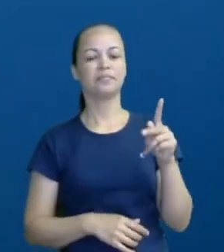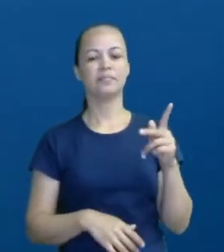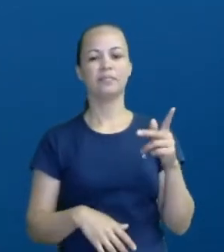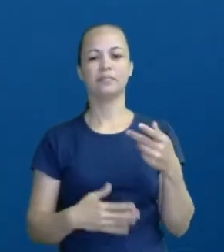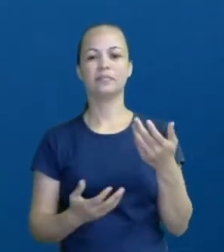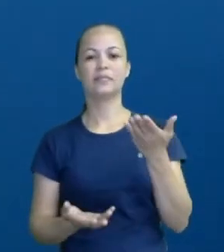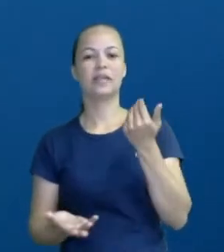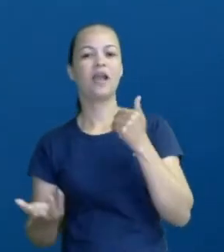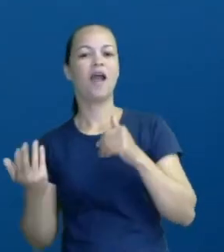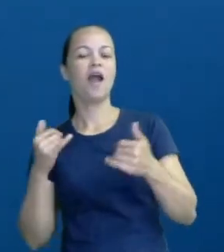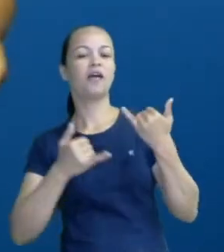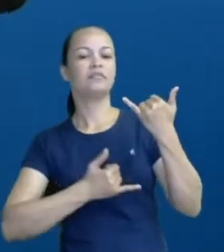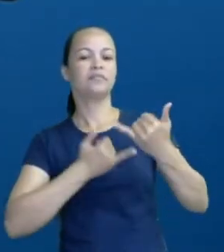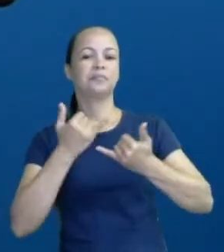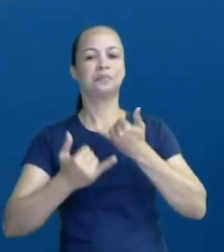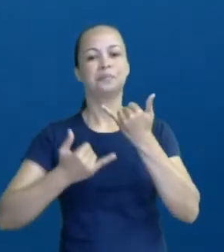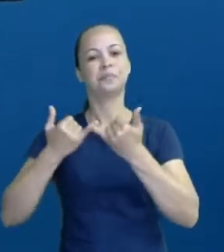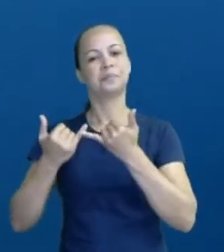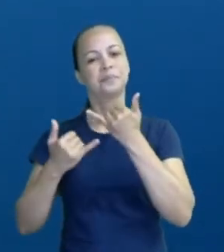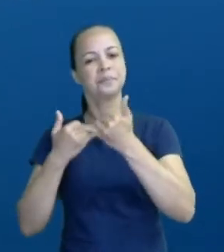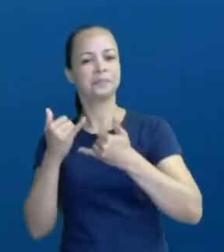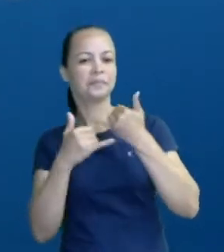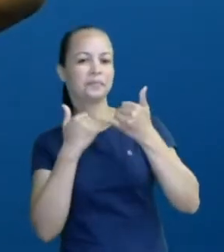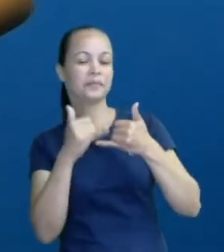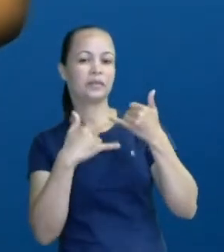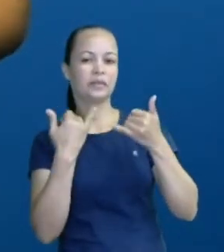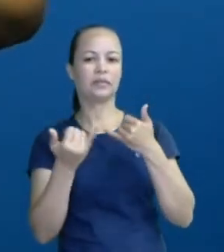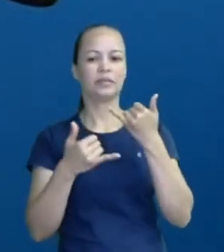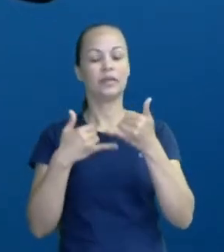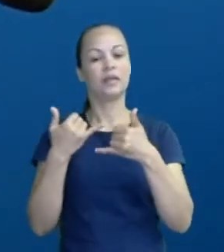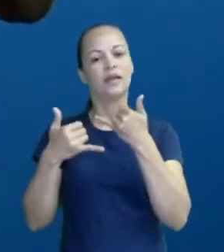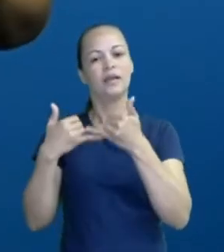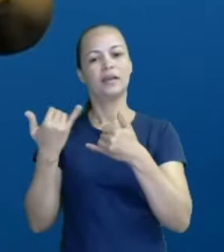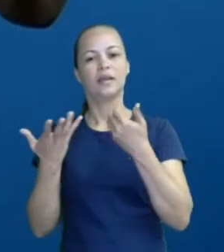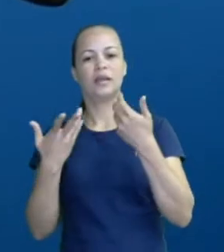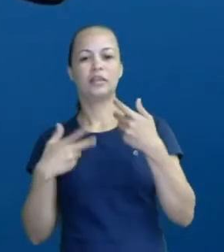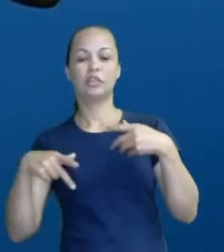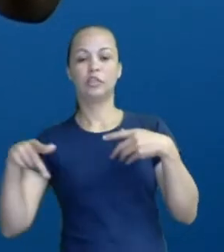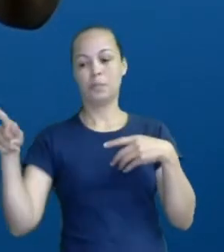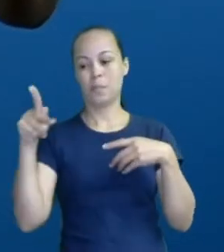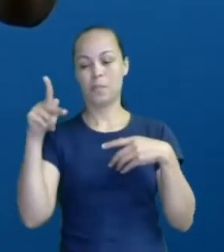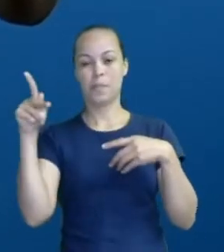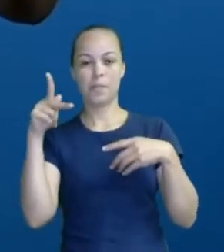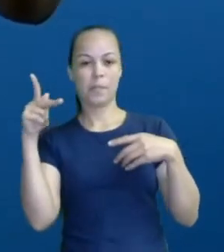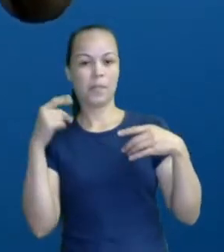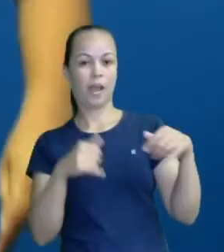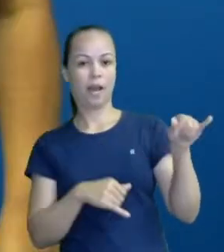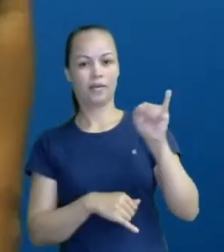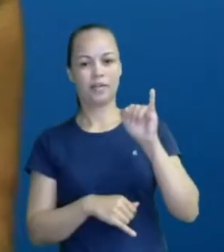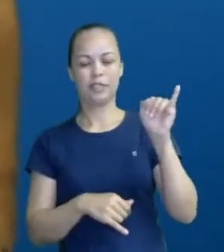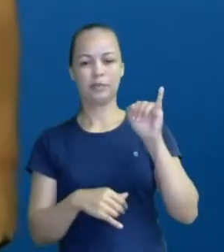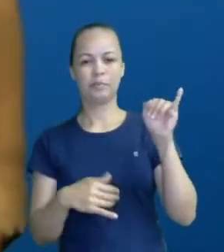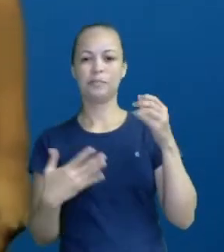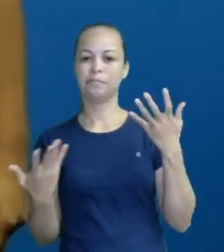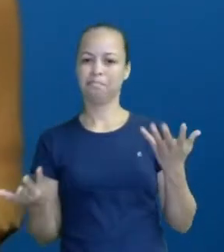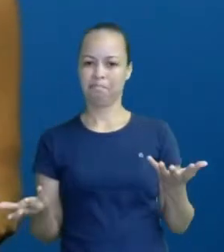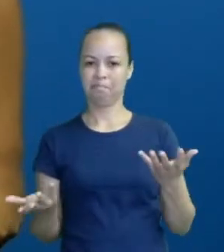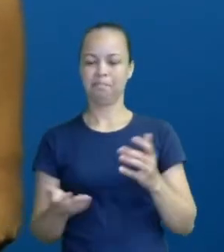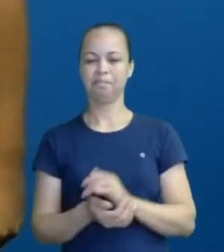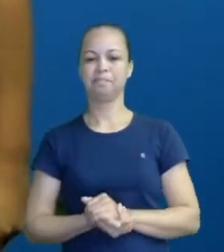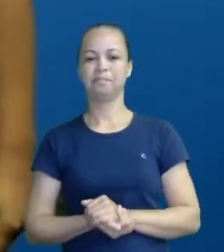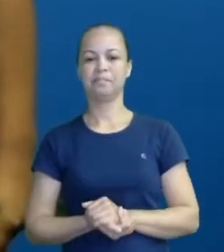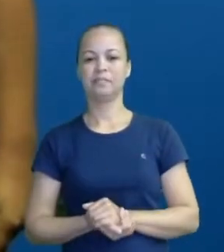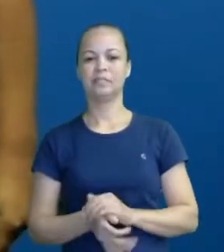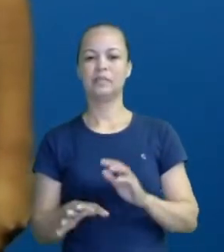par. Vamos brincar de número par e ímpar. Então, com